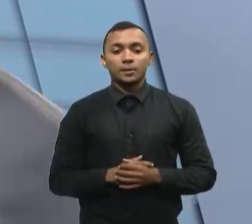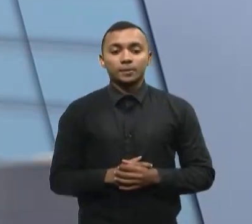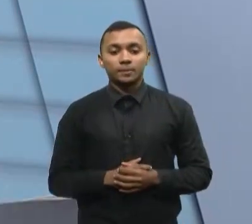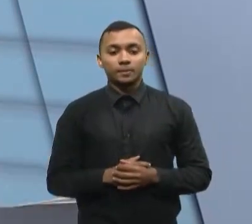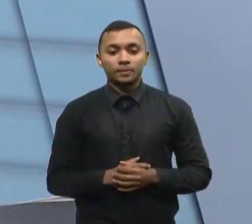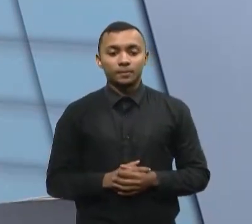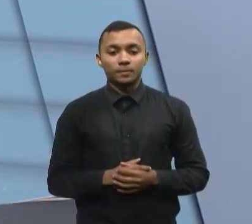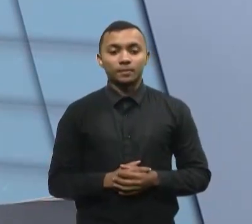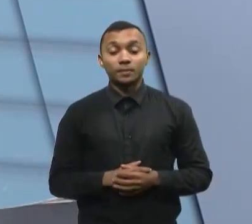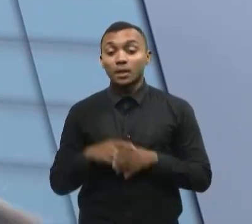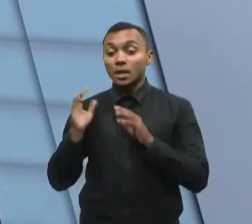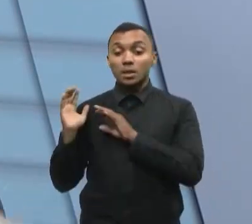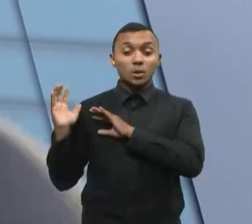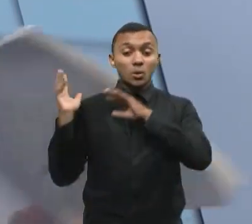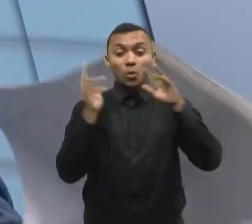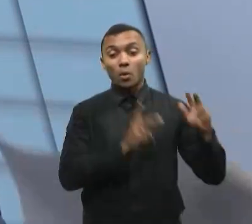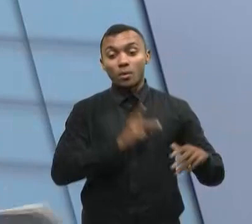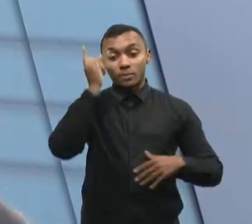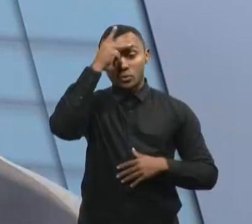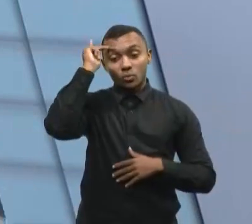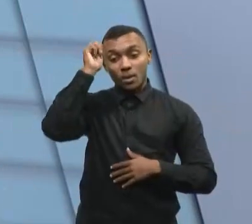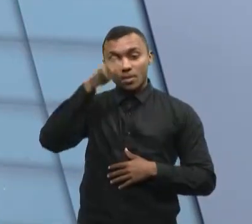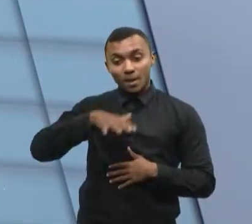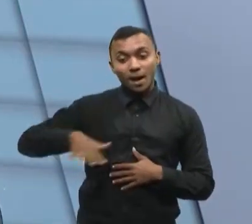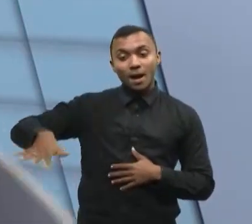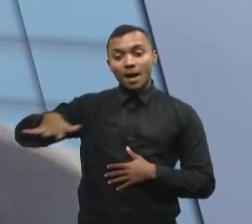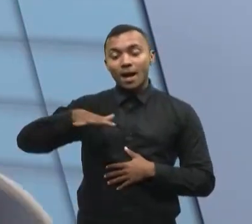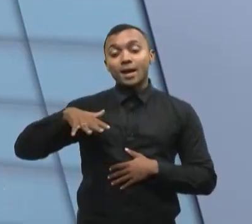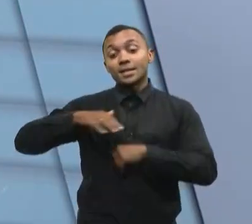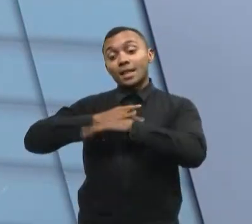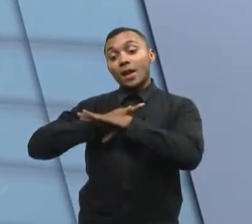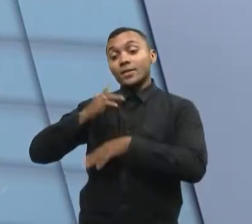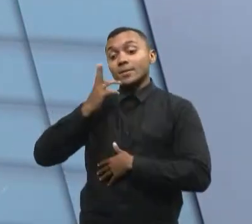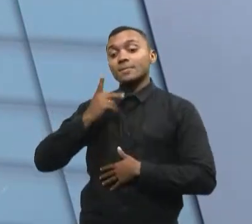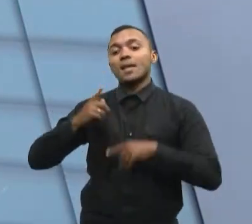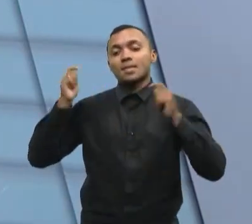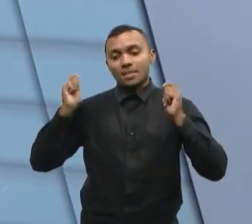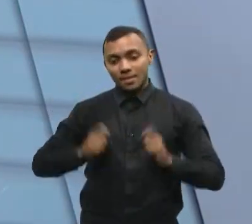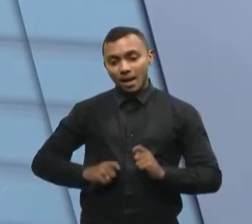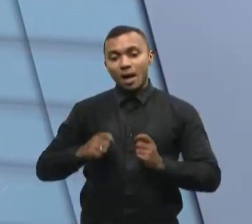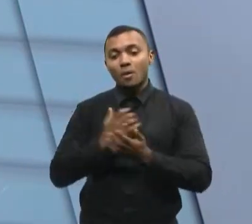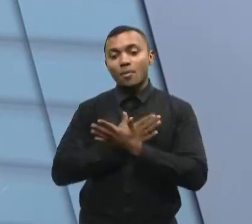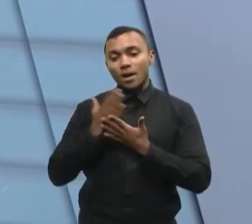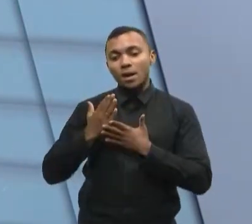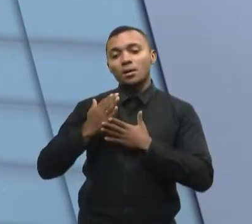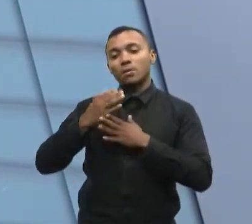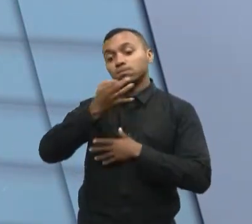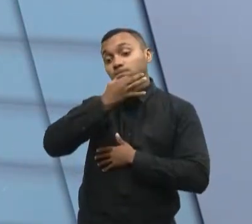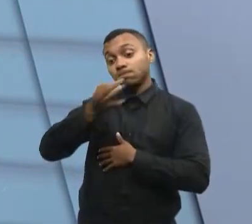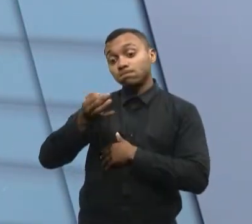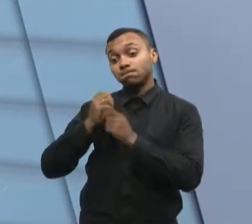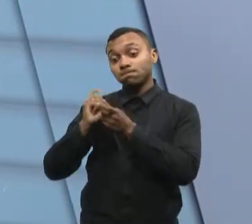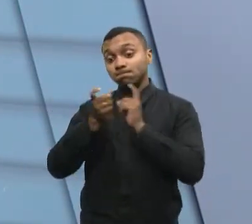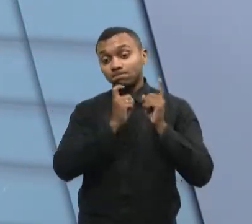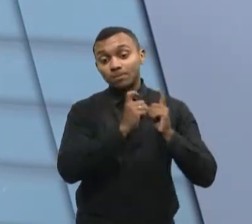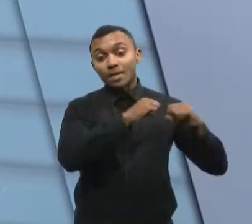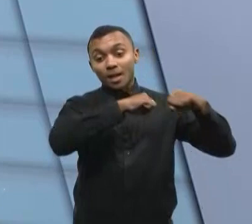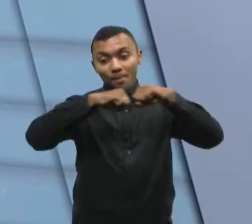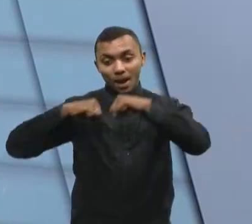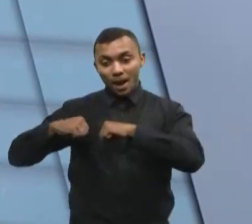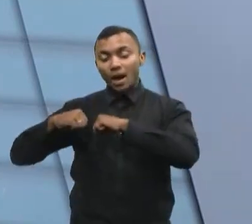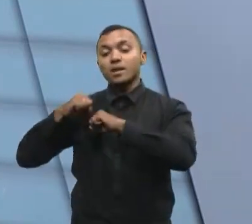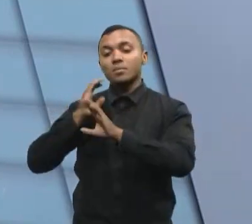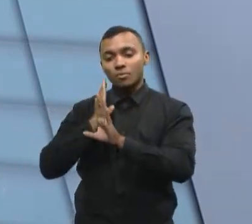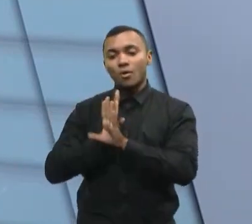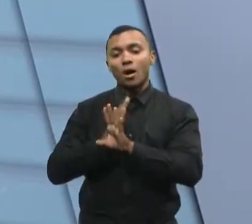todo o povo de Fortaleza, região metropolitana, no início, tivesse acesso aos debates parlamentares a partir das transmissões